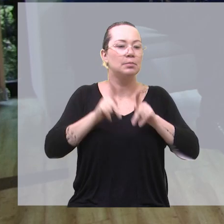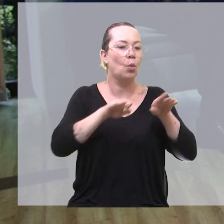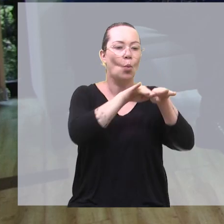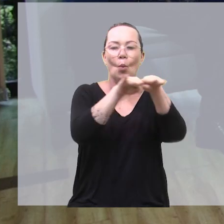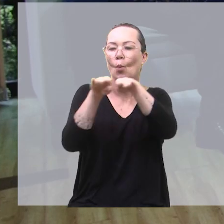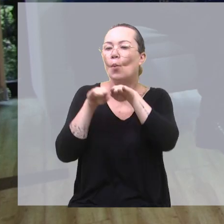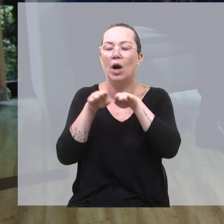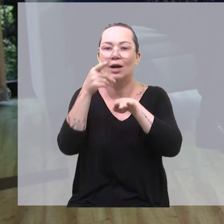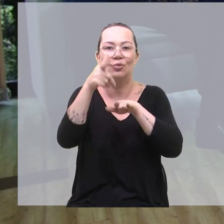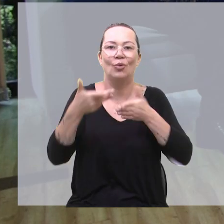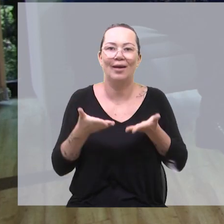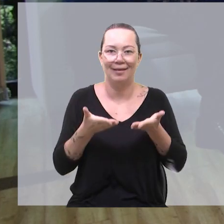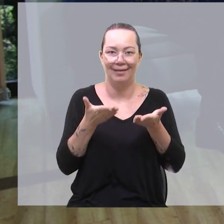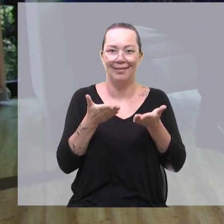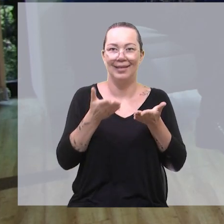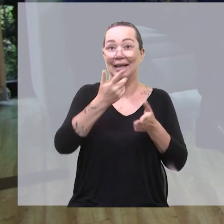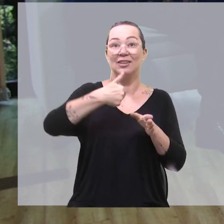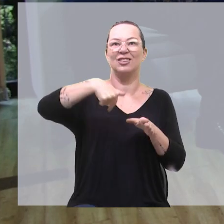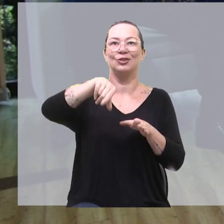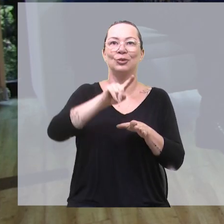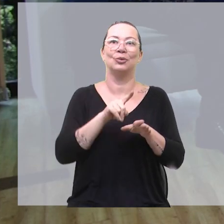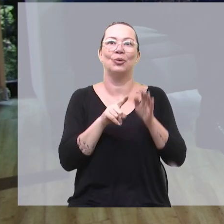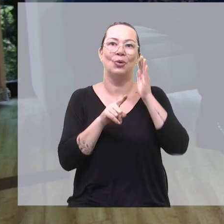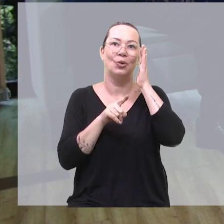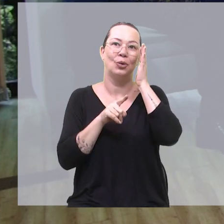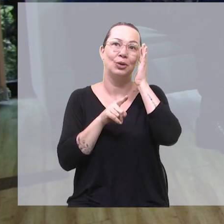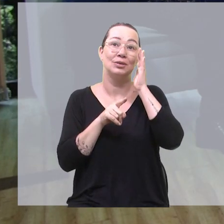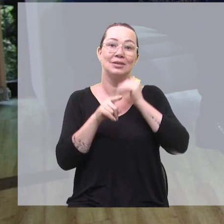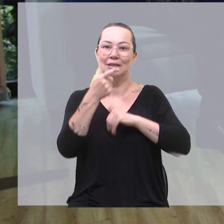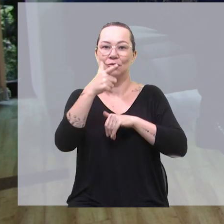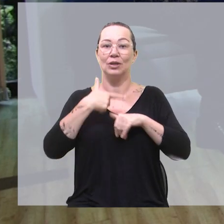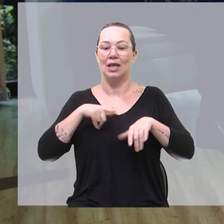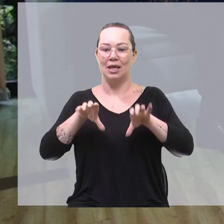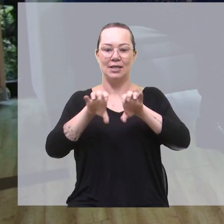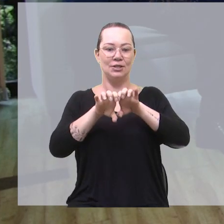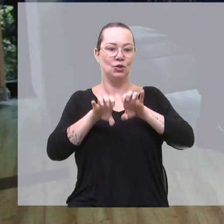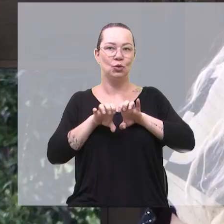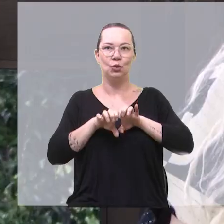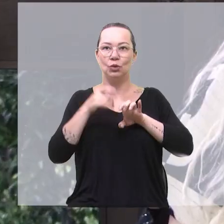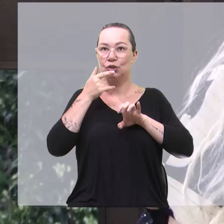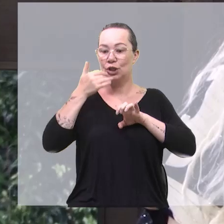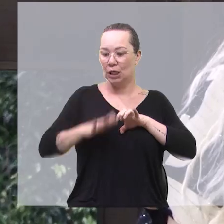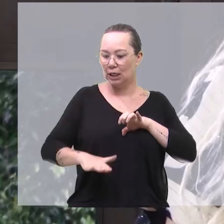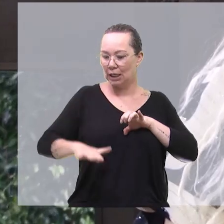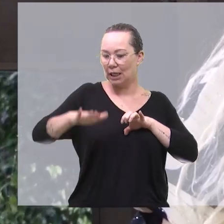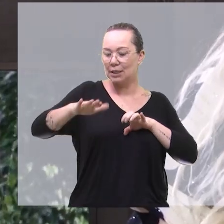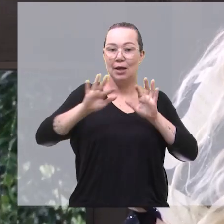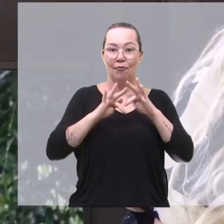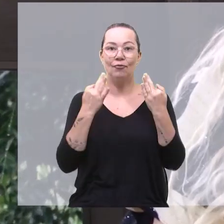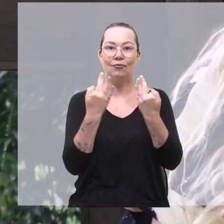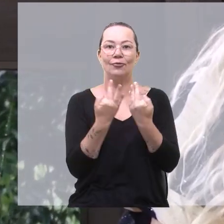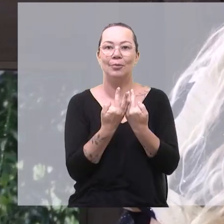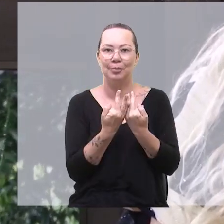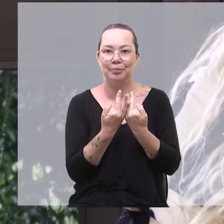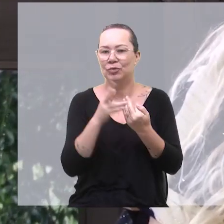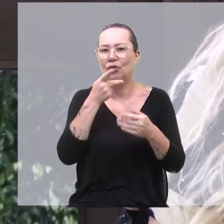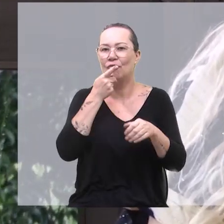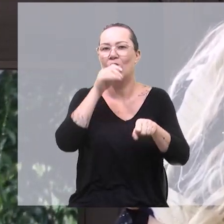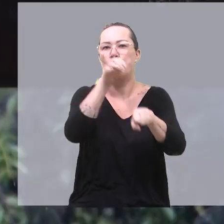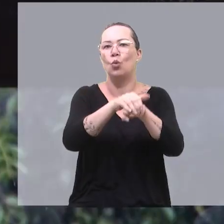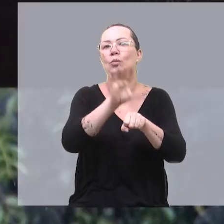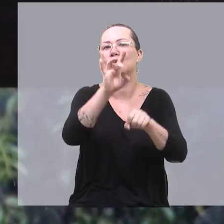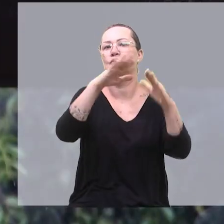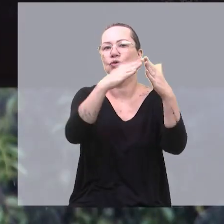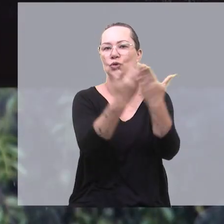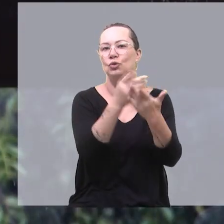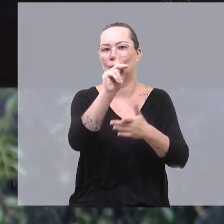imagina. Isso, né? A gente nós não fomos estruturados desde criança, desde a família, né? Não vamos colocar a